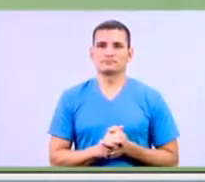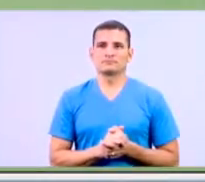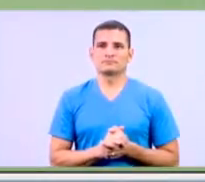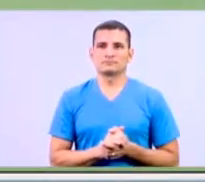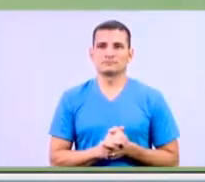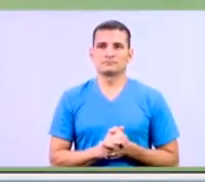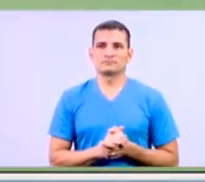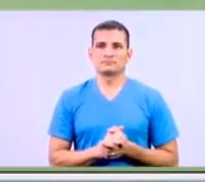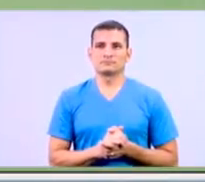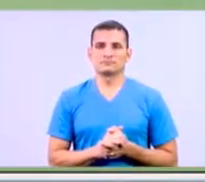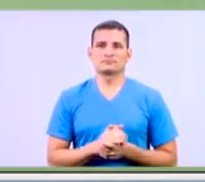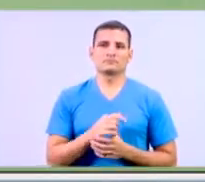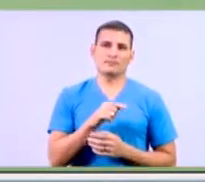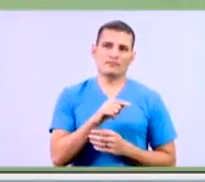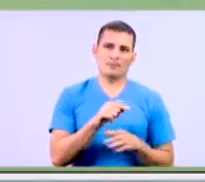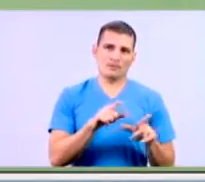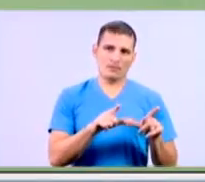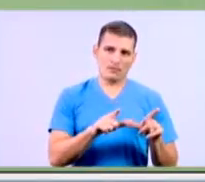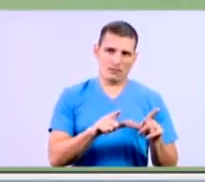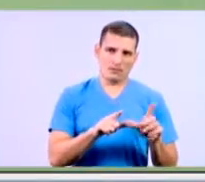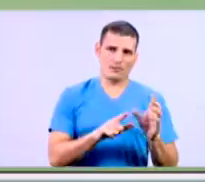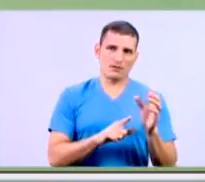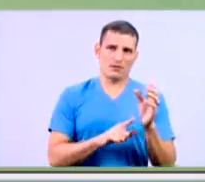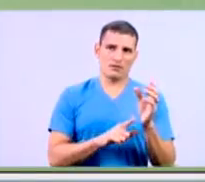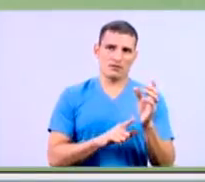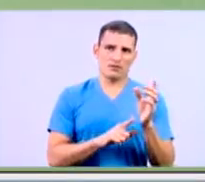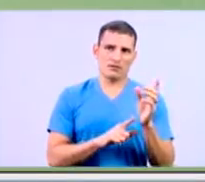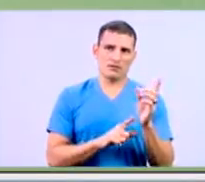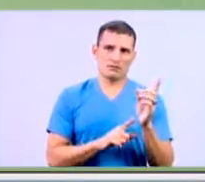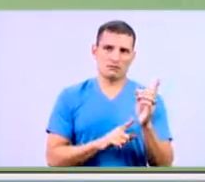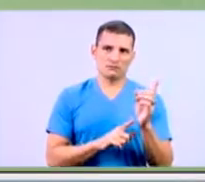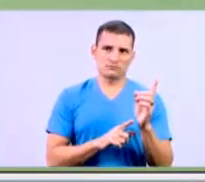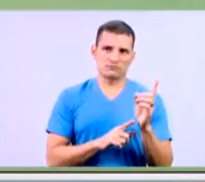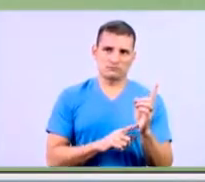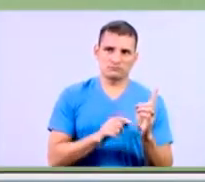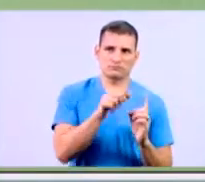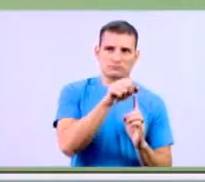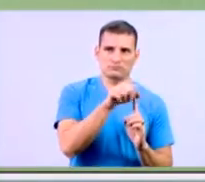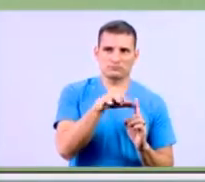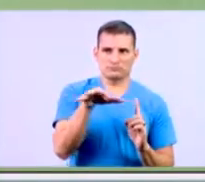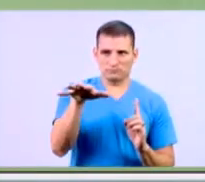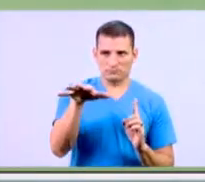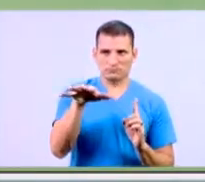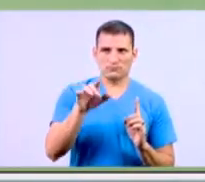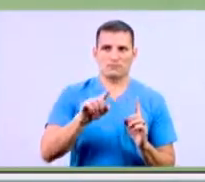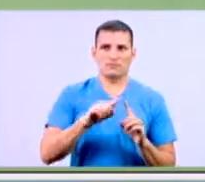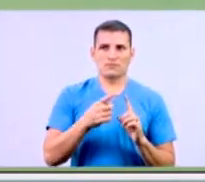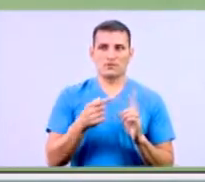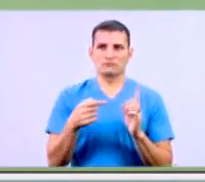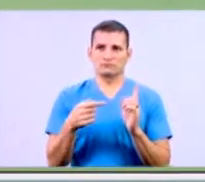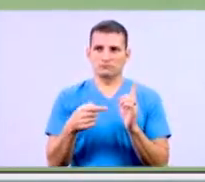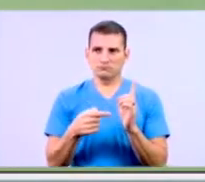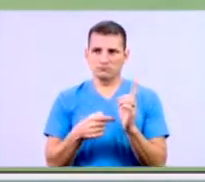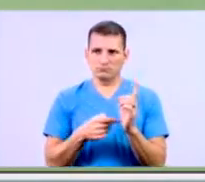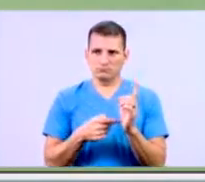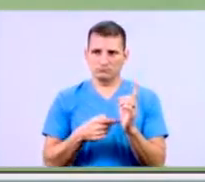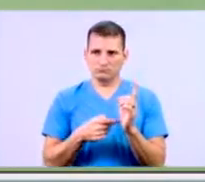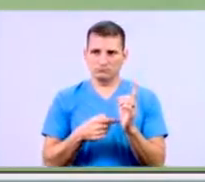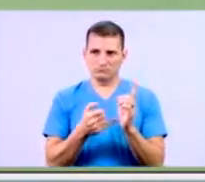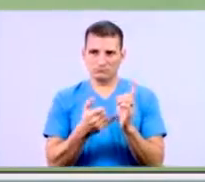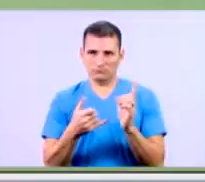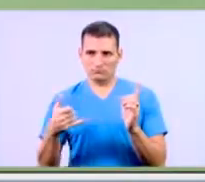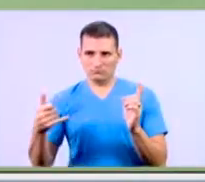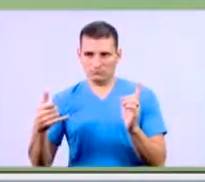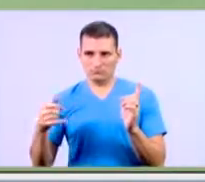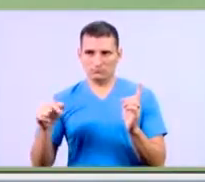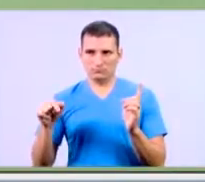anteninha que manda o sinal sem fio. Só que ele se conecta via cabo para sair na